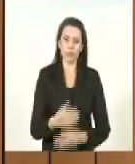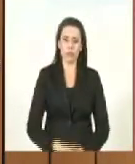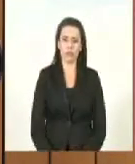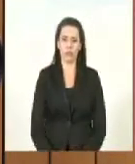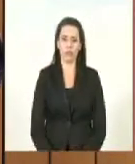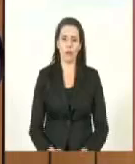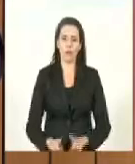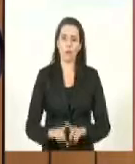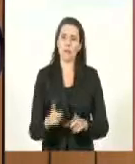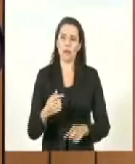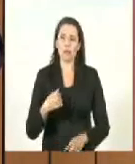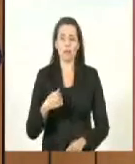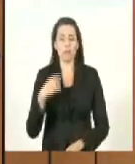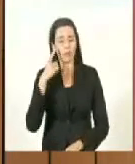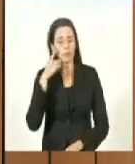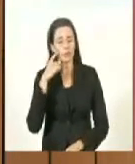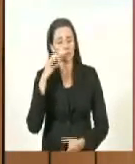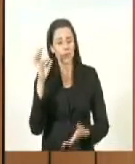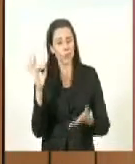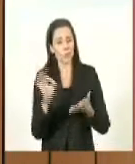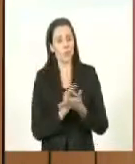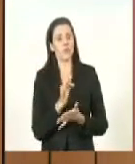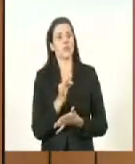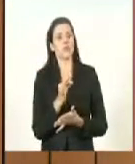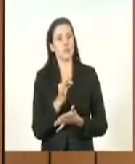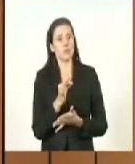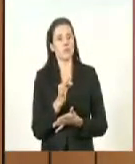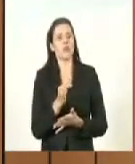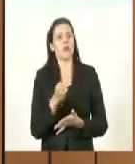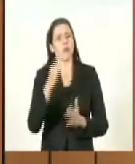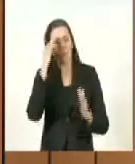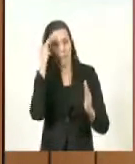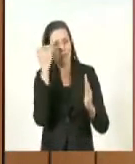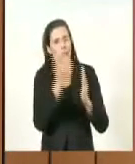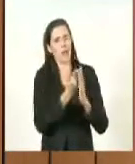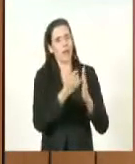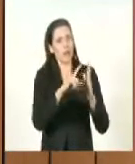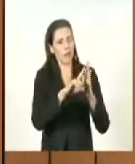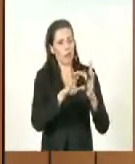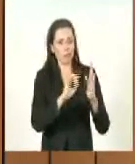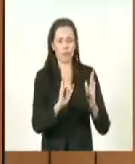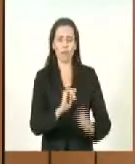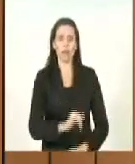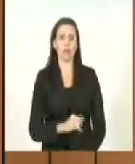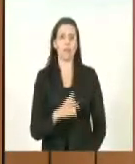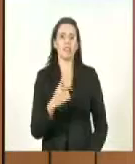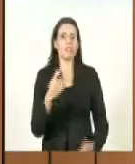contrato é totalmente legal. Não existe nenhuma ilegalidade nele.